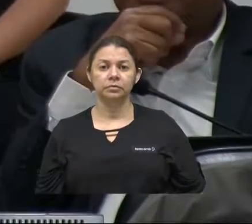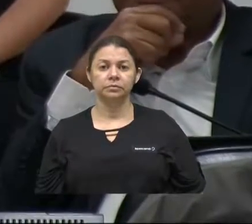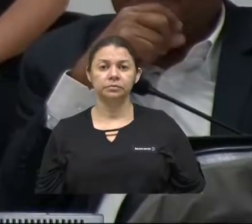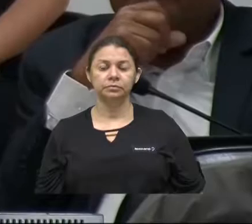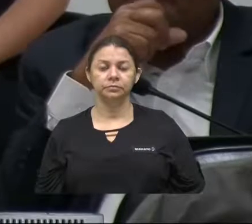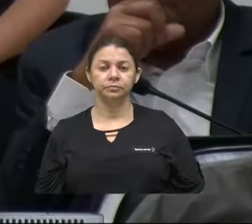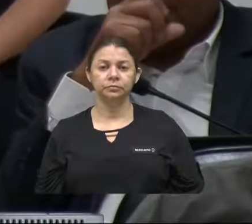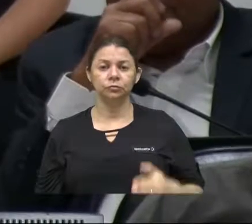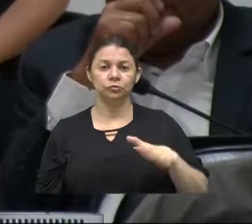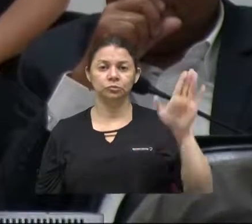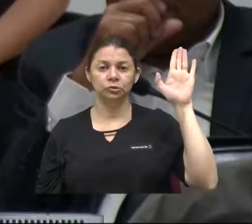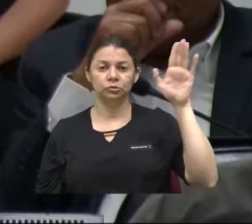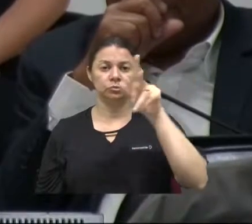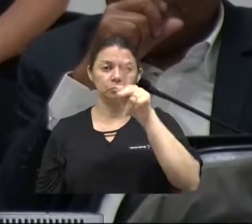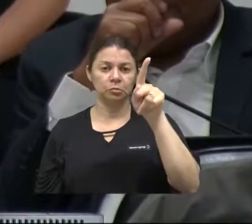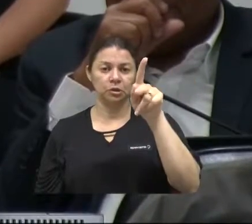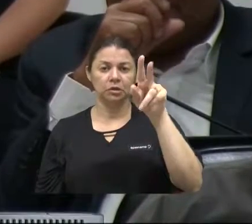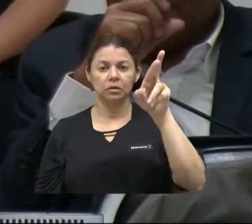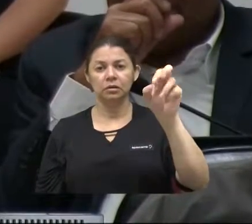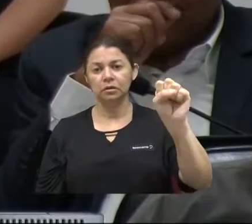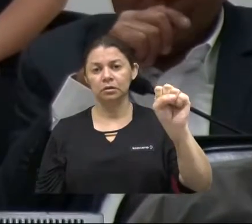PPS. Isso prova a